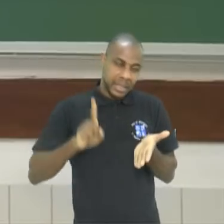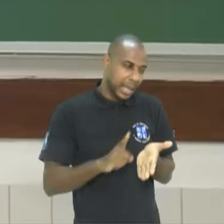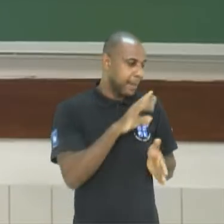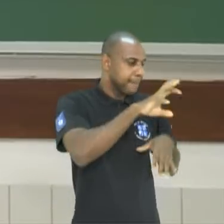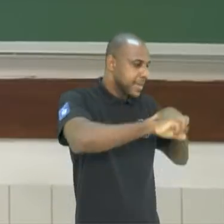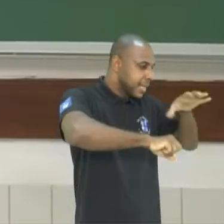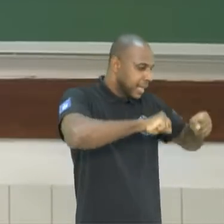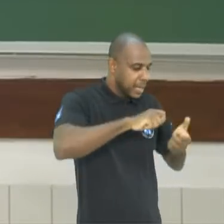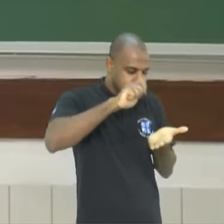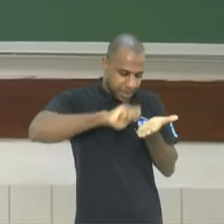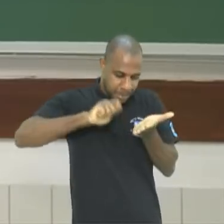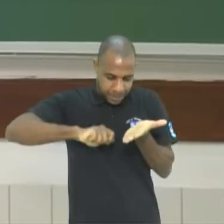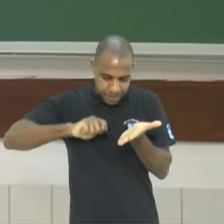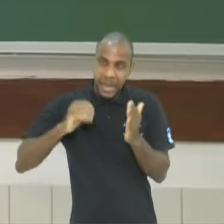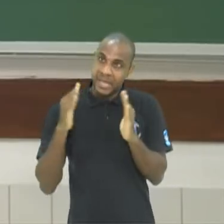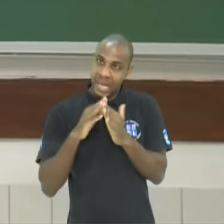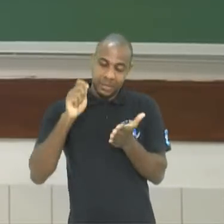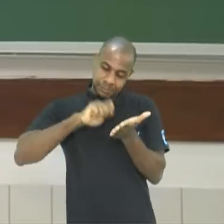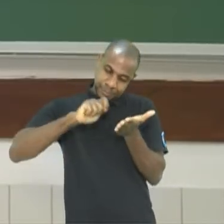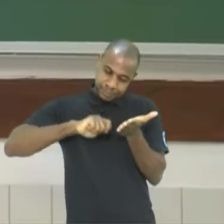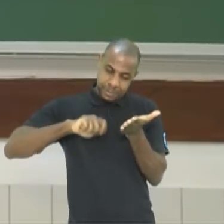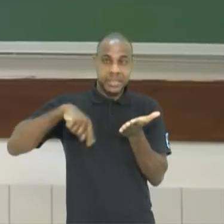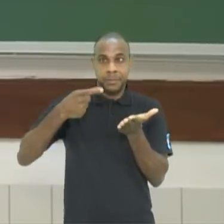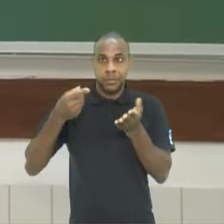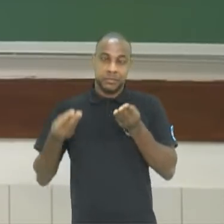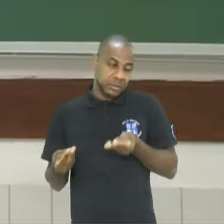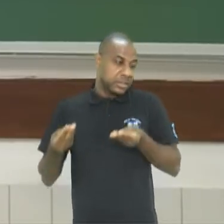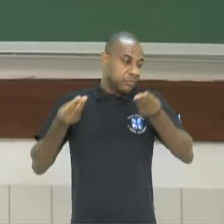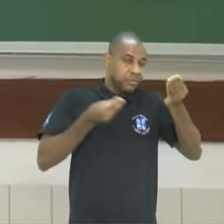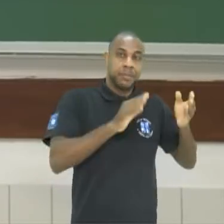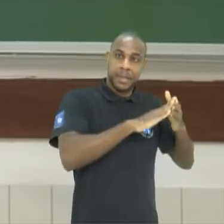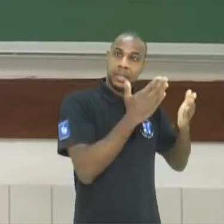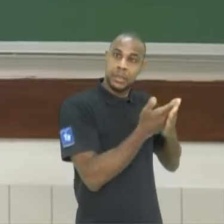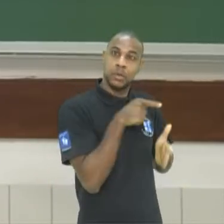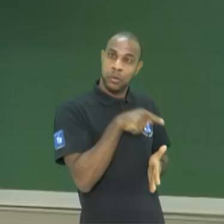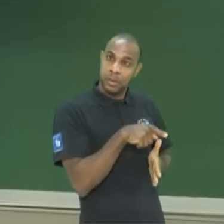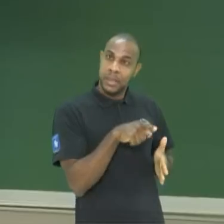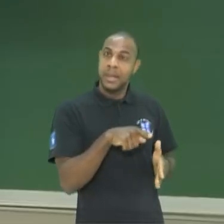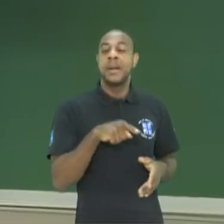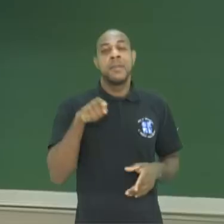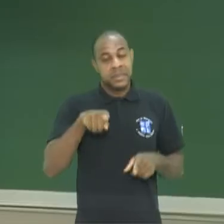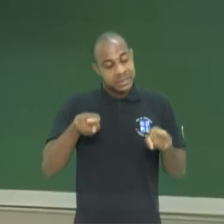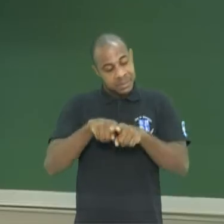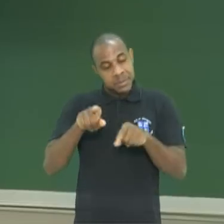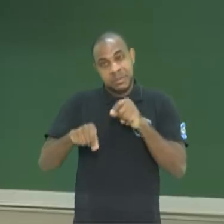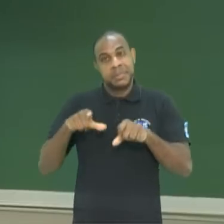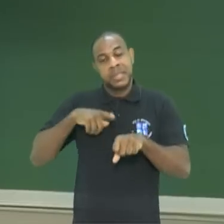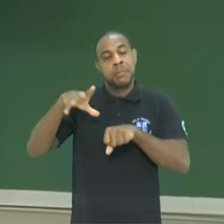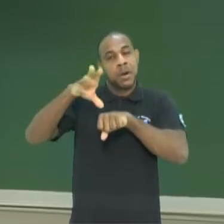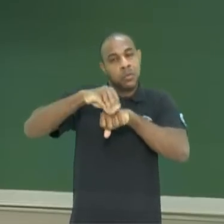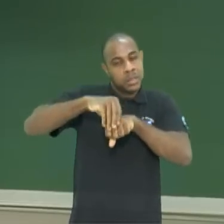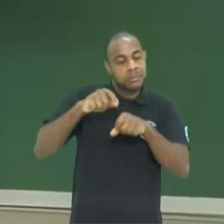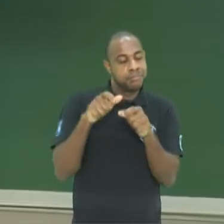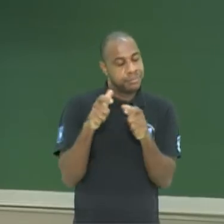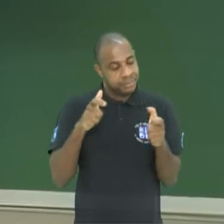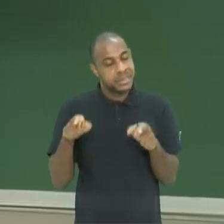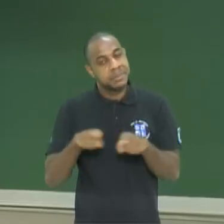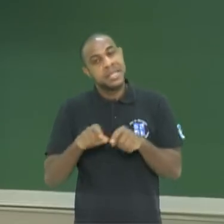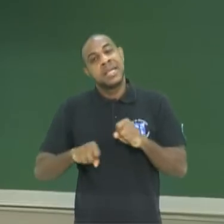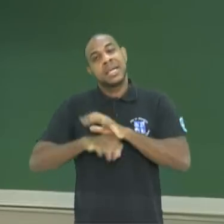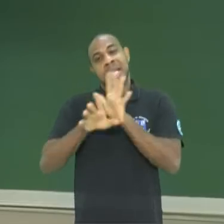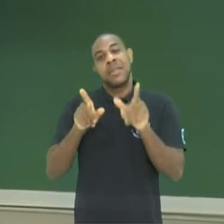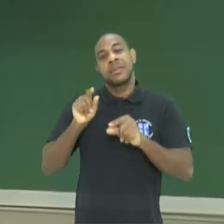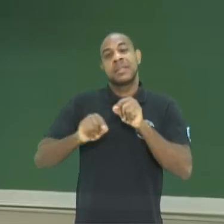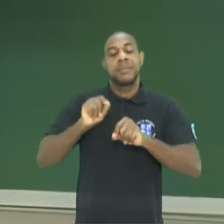fazer as atividades em casa, depois devolver para a escola, para você também ter um conhecimento maior e, claro,